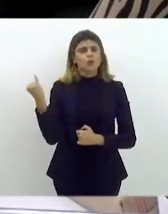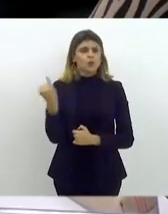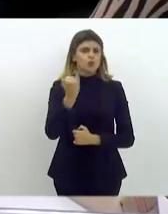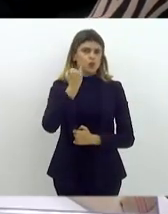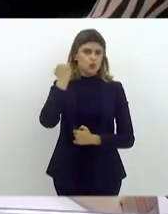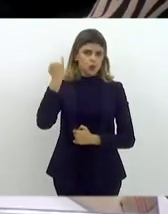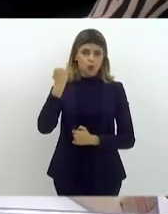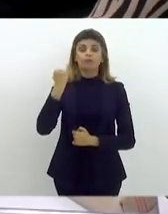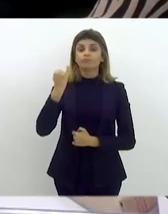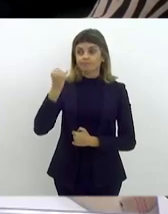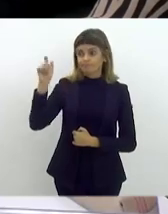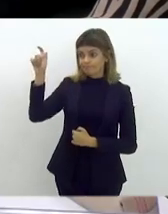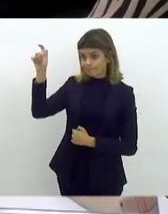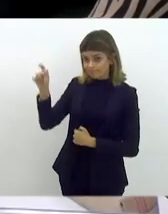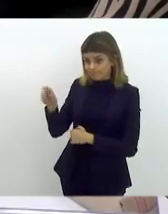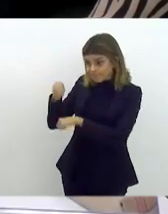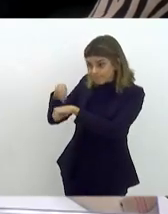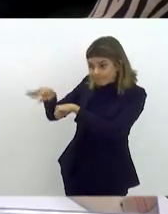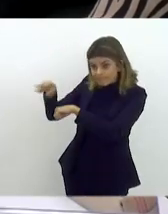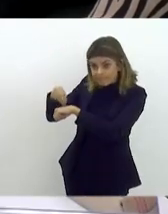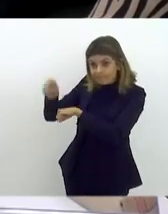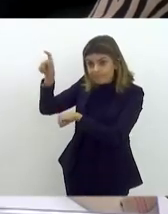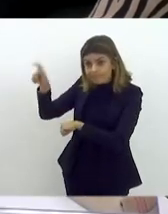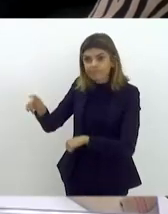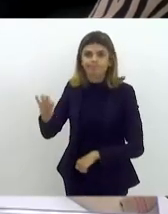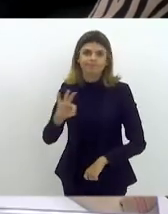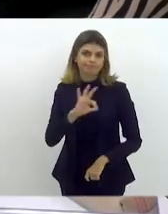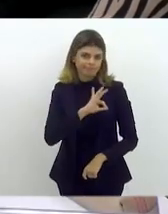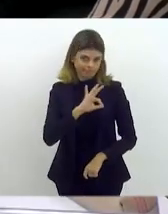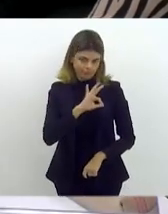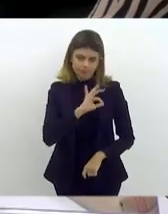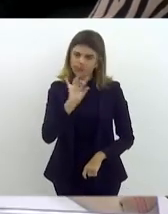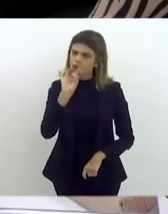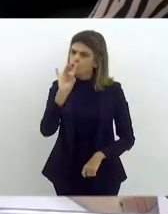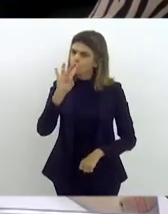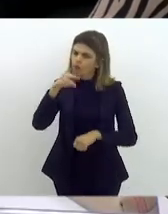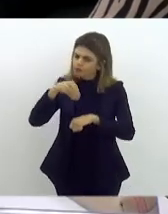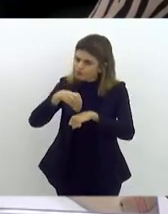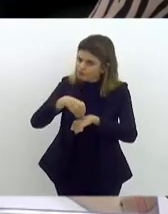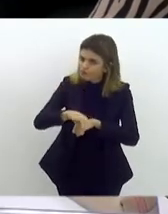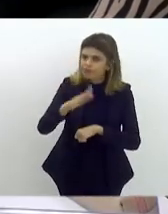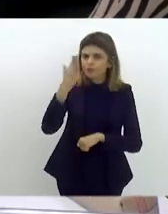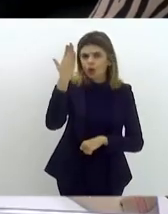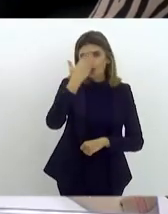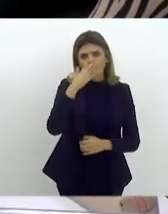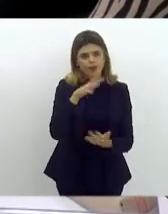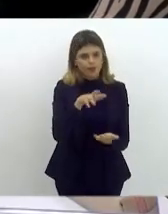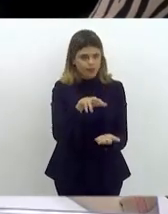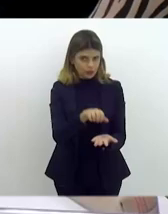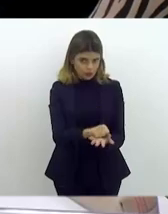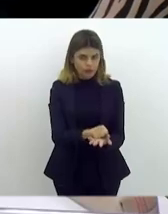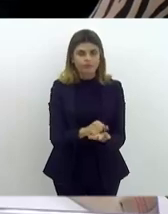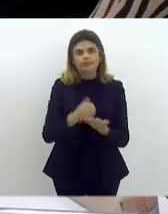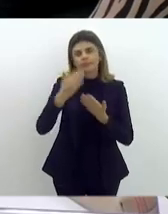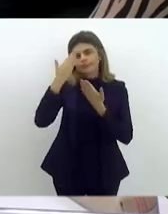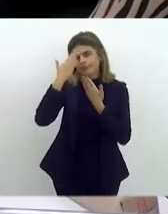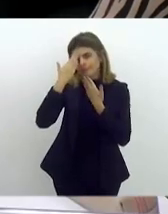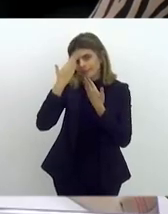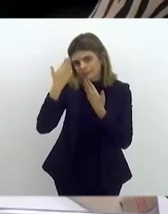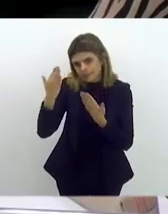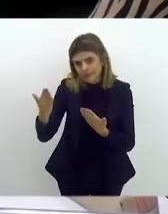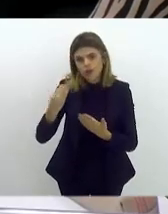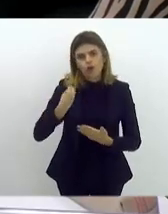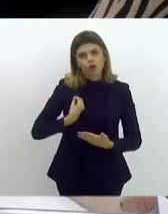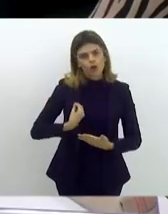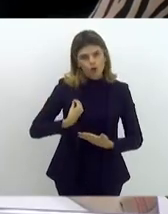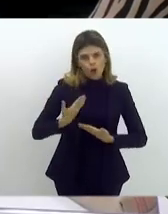para atividade policial Então queria deixar só consignado aqui o agradecimento pelo